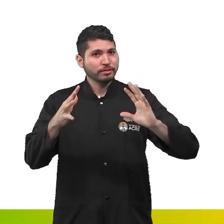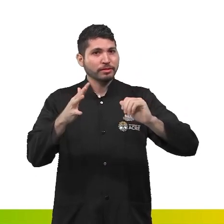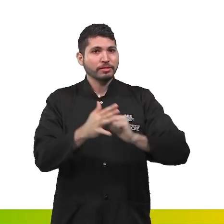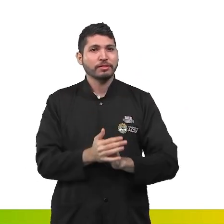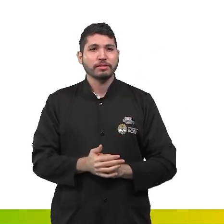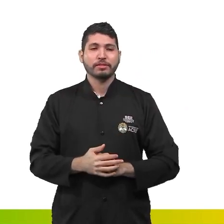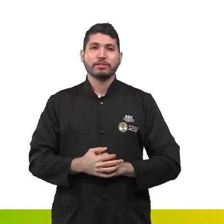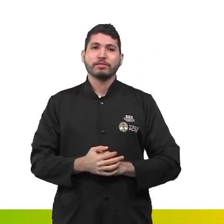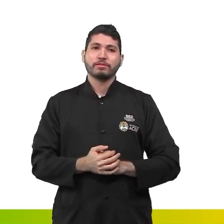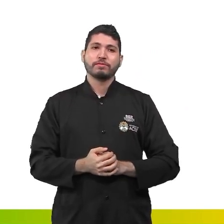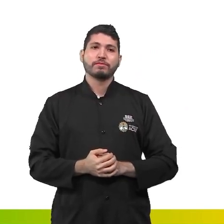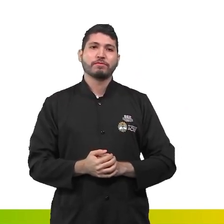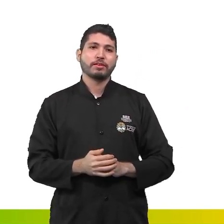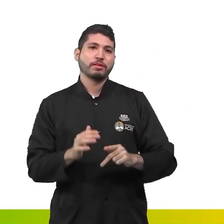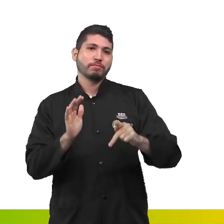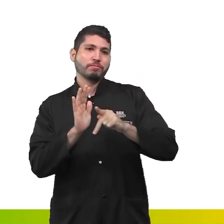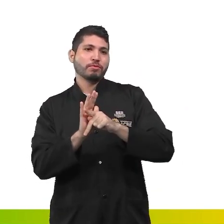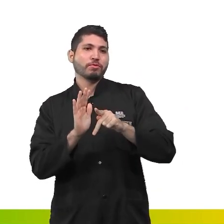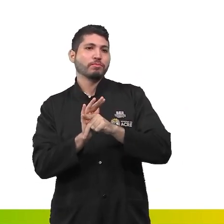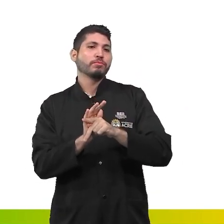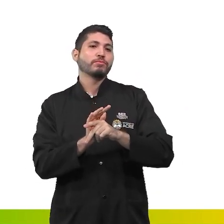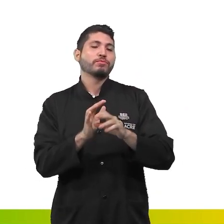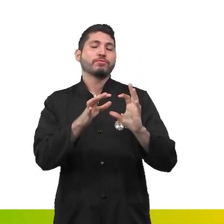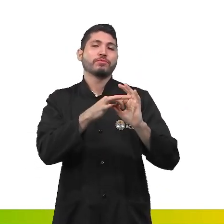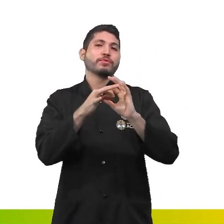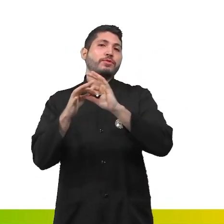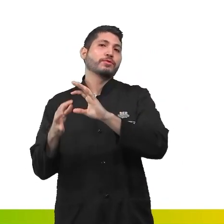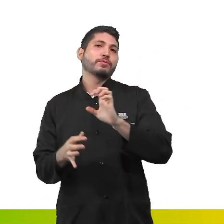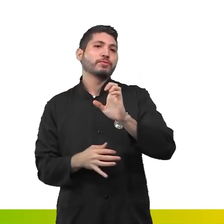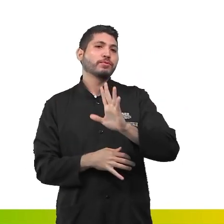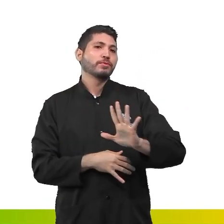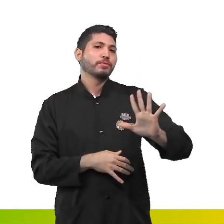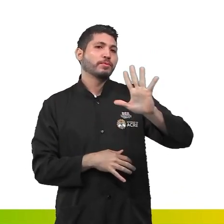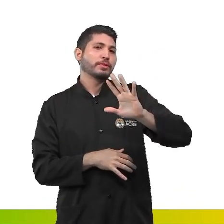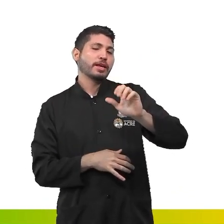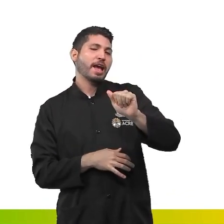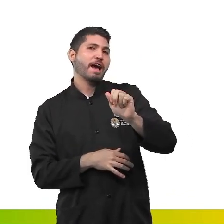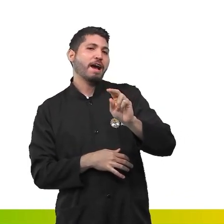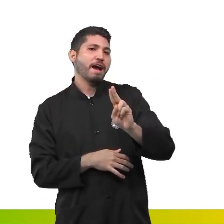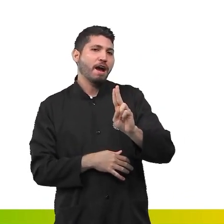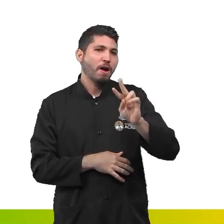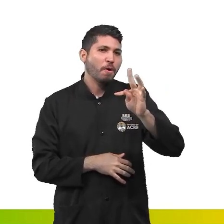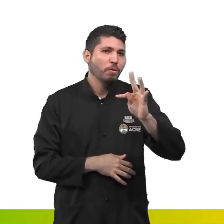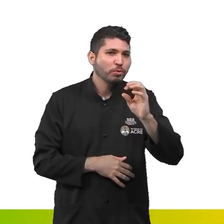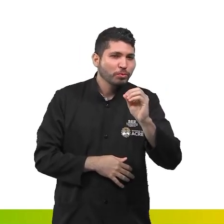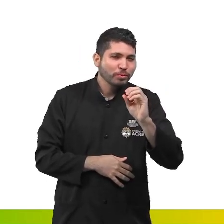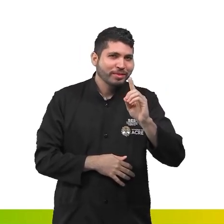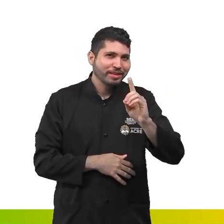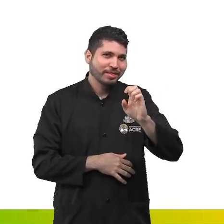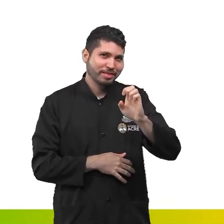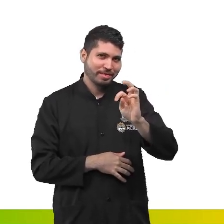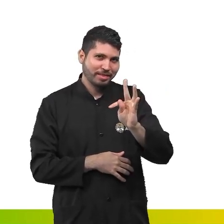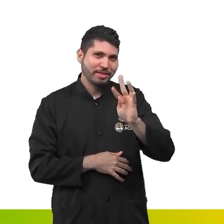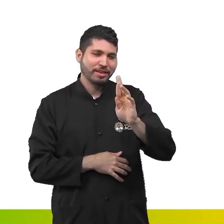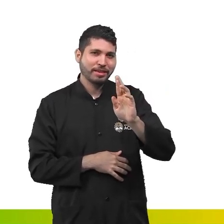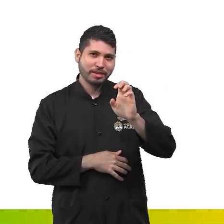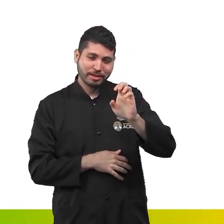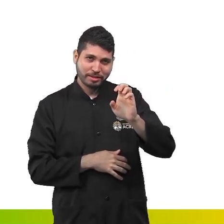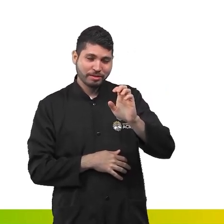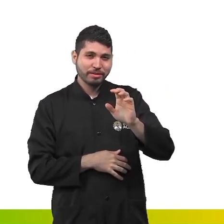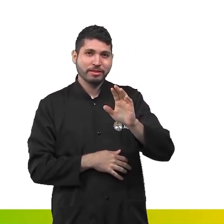exclusivas do contexto europeu? Ora, essas descobertas veio fazer justamente